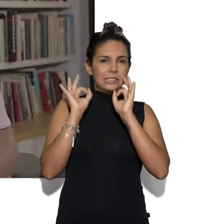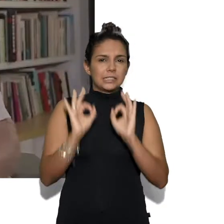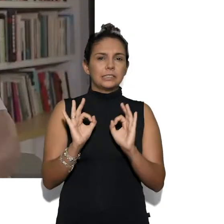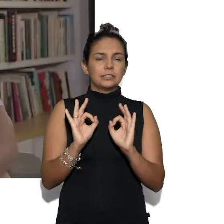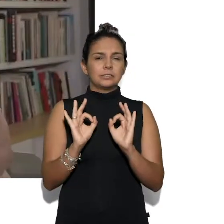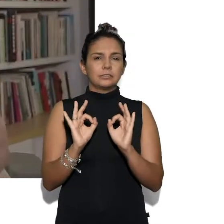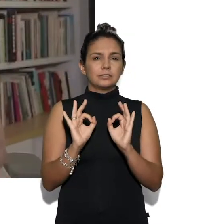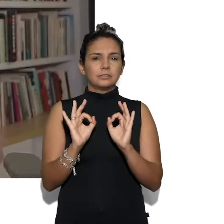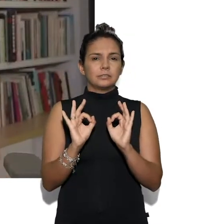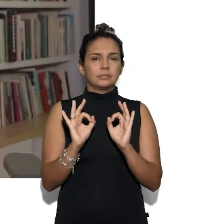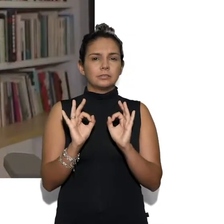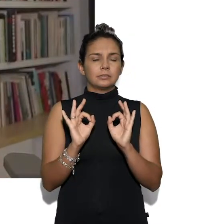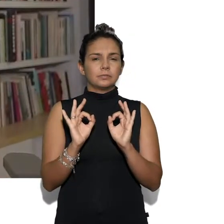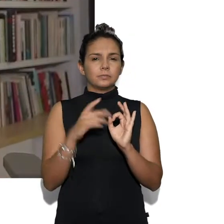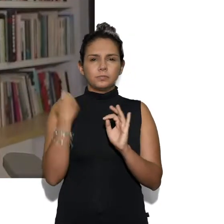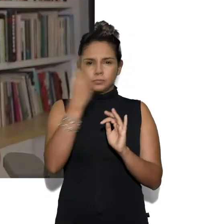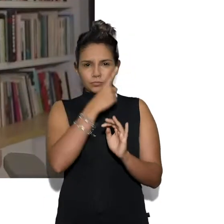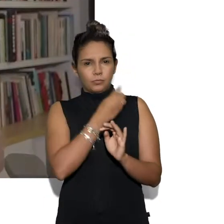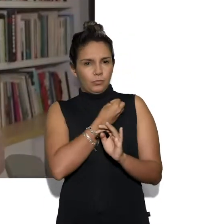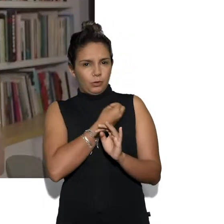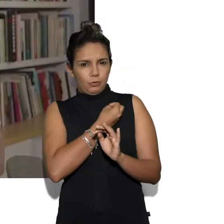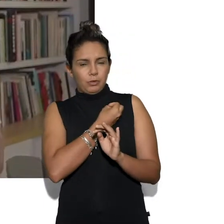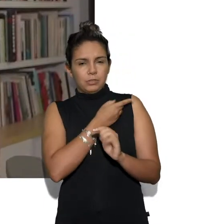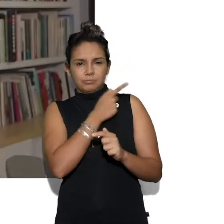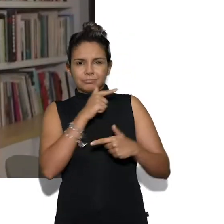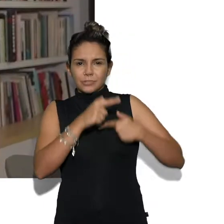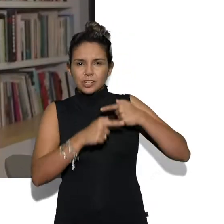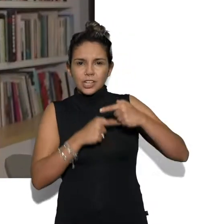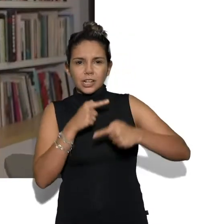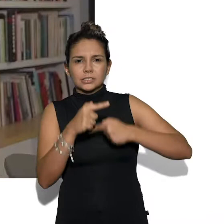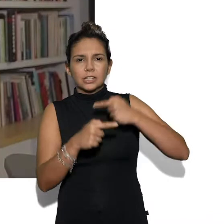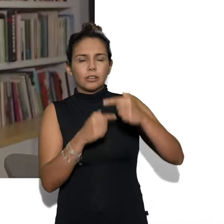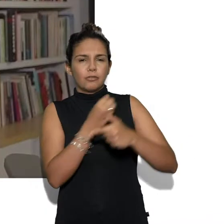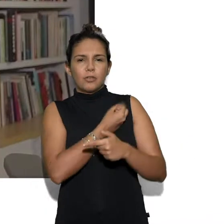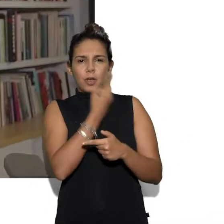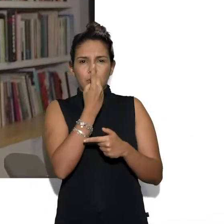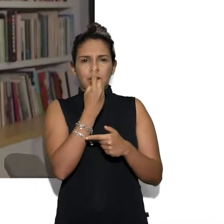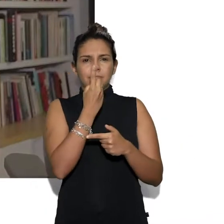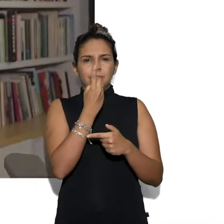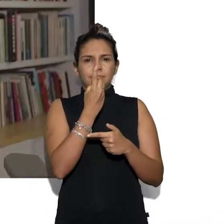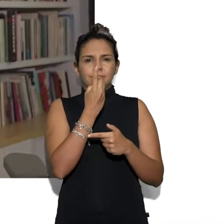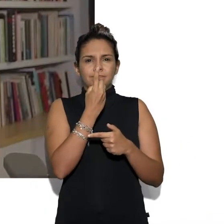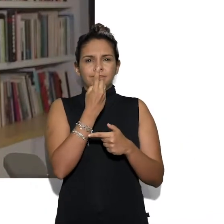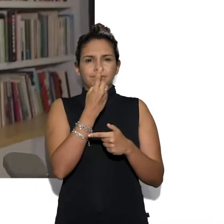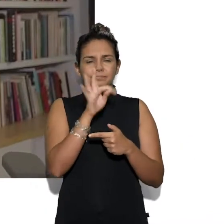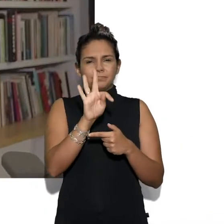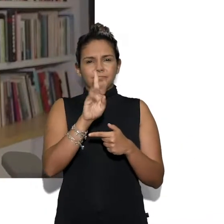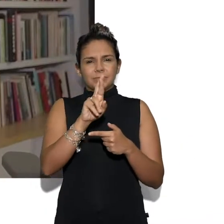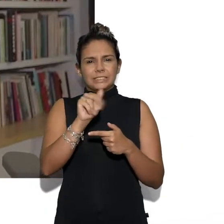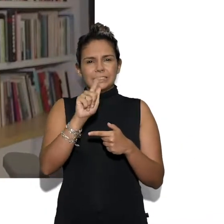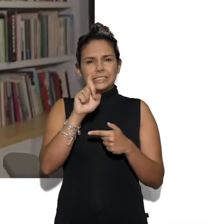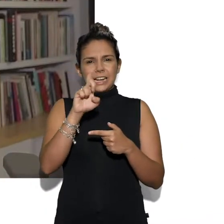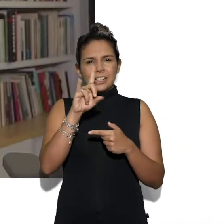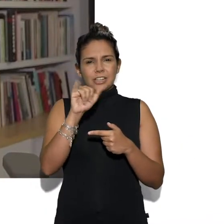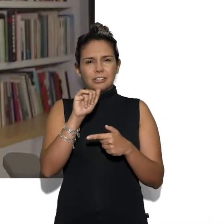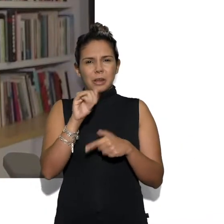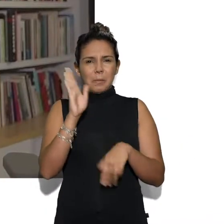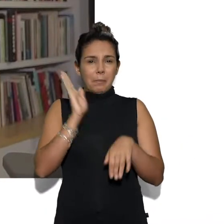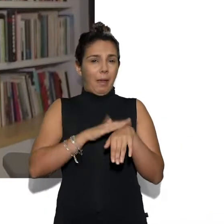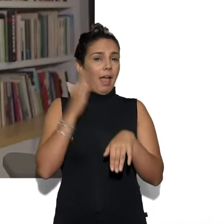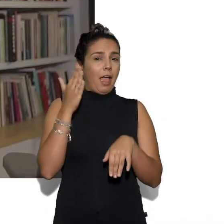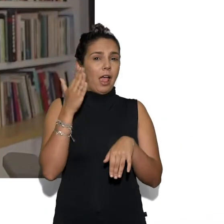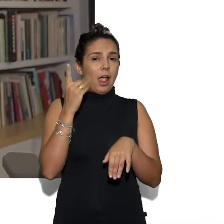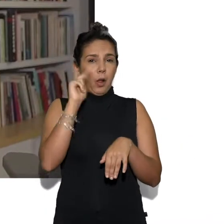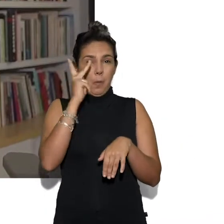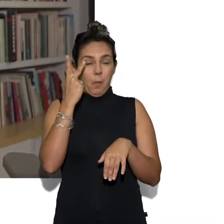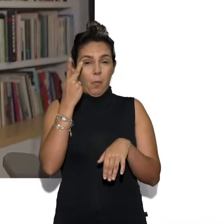certa condescendência, de que nós vivemos, que essa geração viveu uma tragédia, talvez a maior tragédia que se abateu